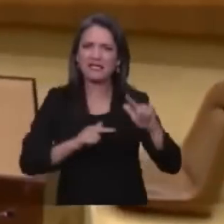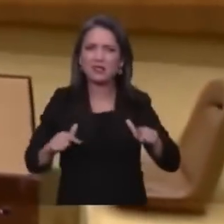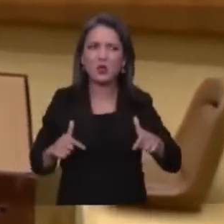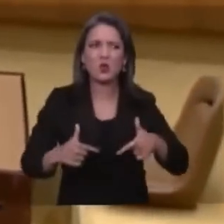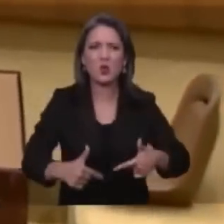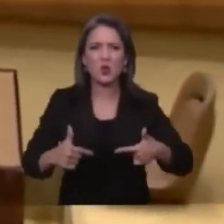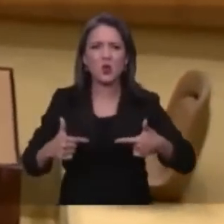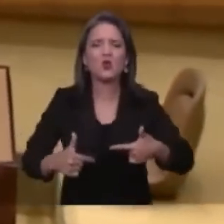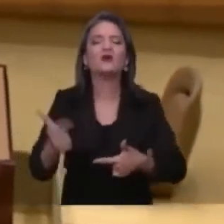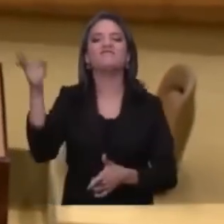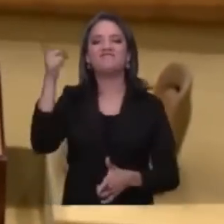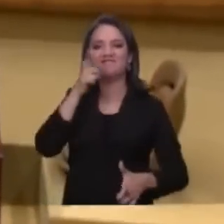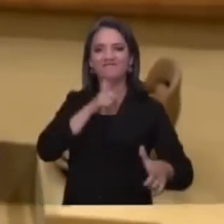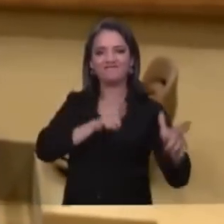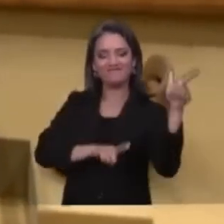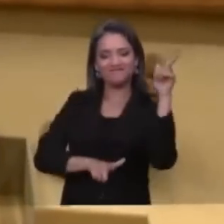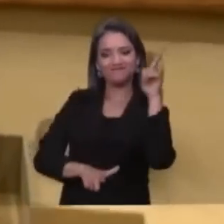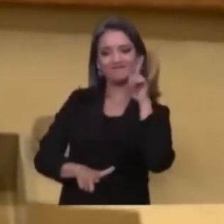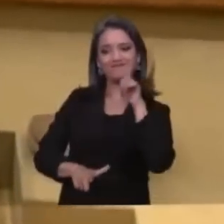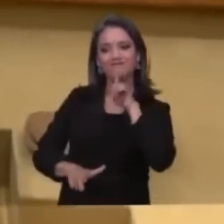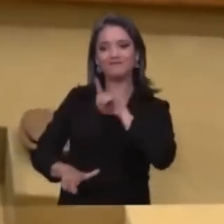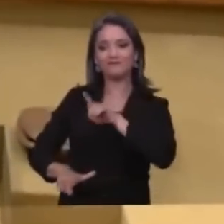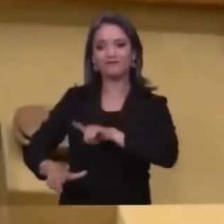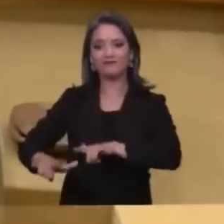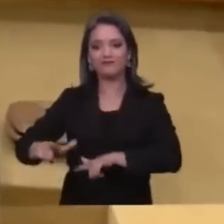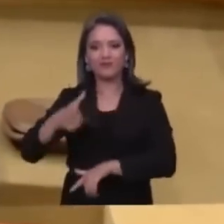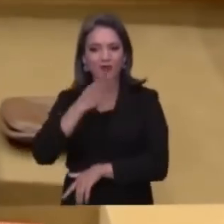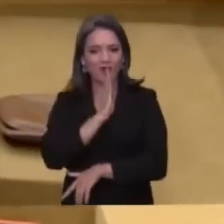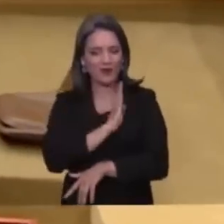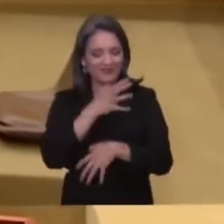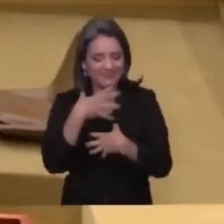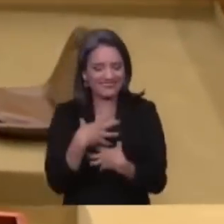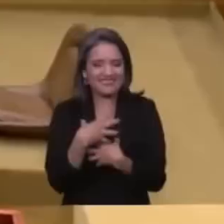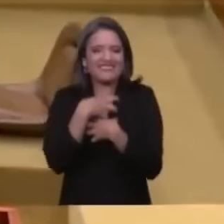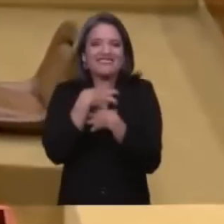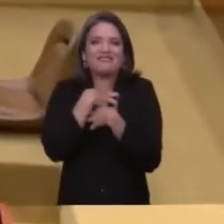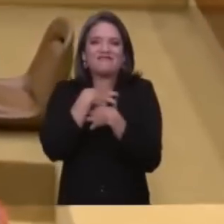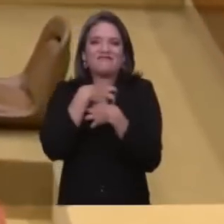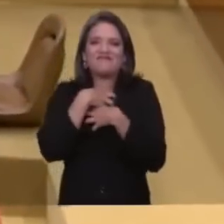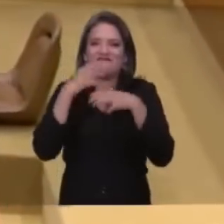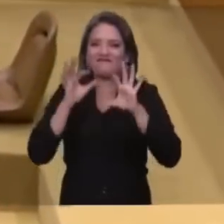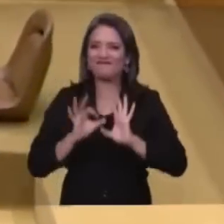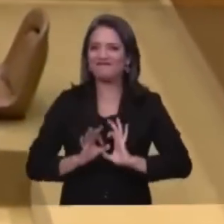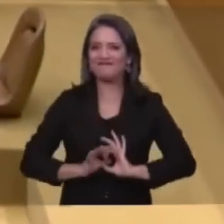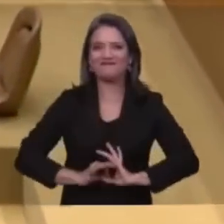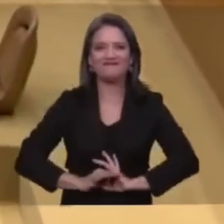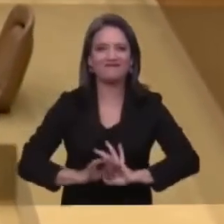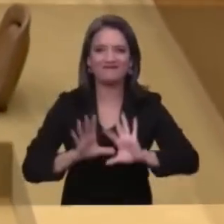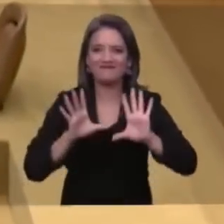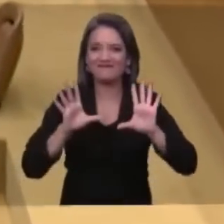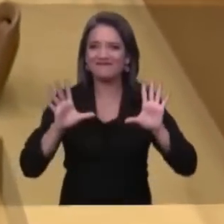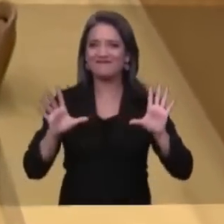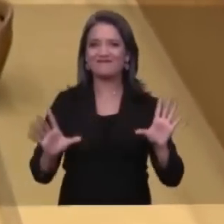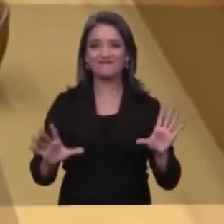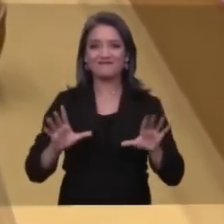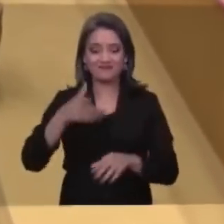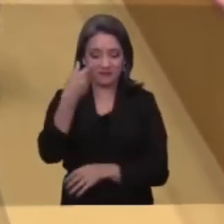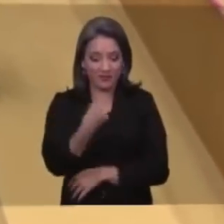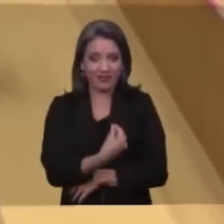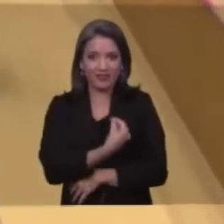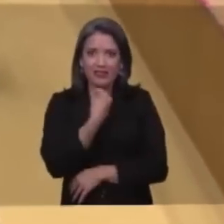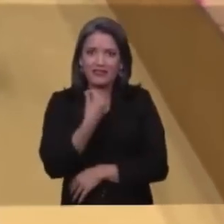conseguimos conquistar com um braço forte em teu seio, ó liberdade,